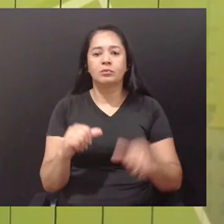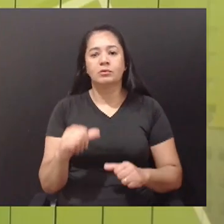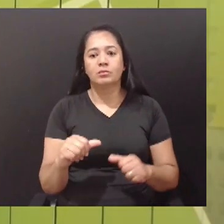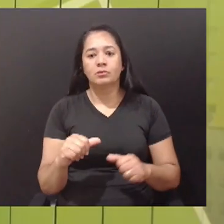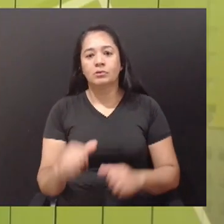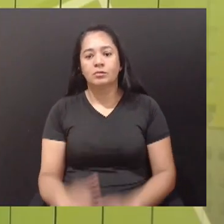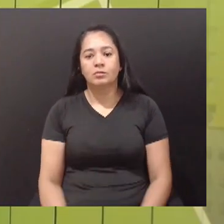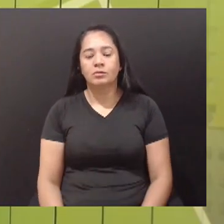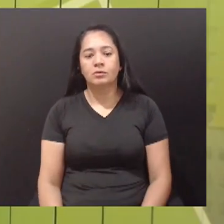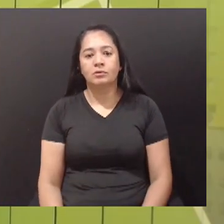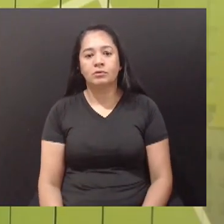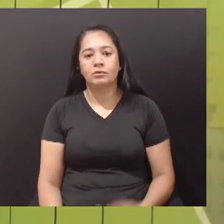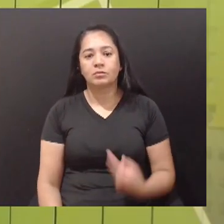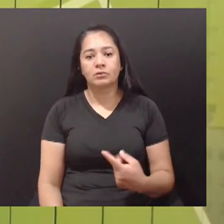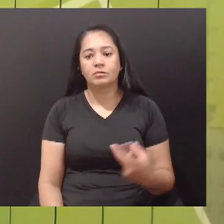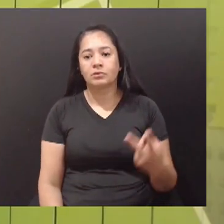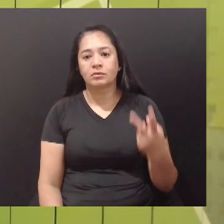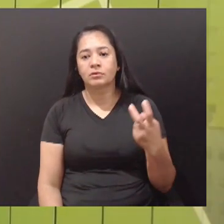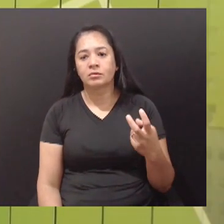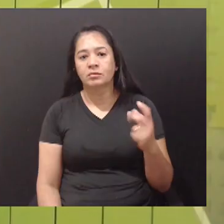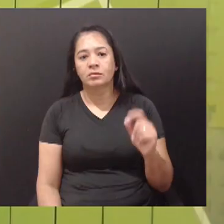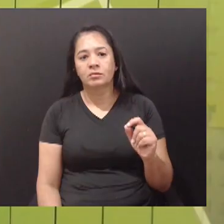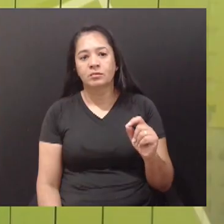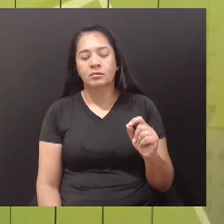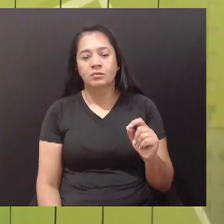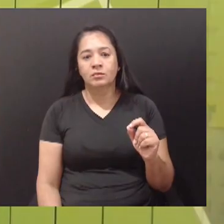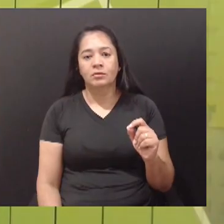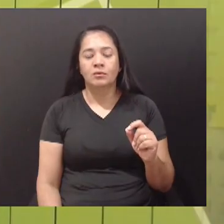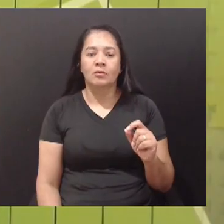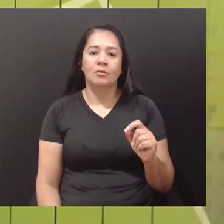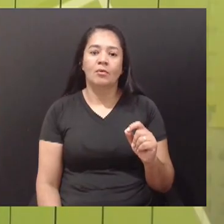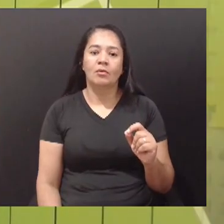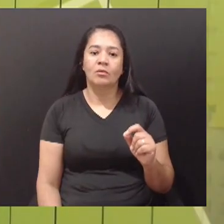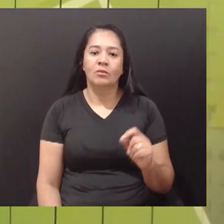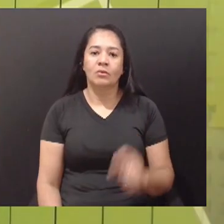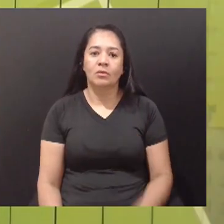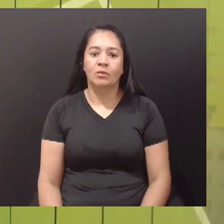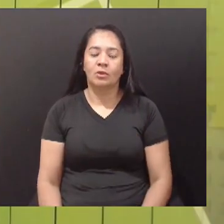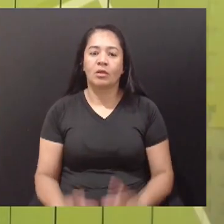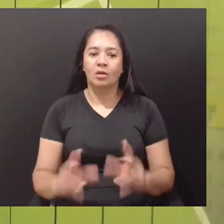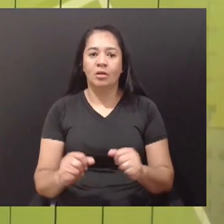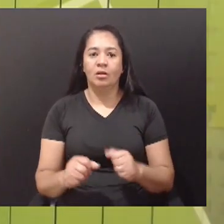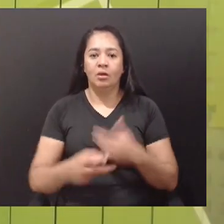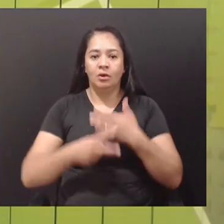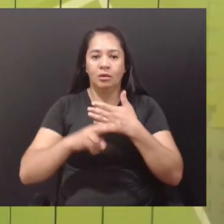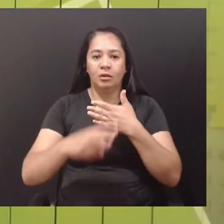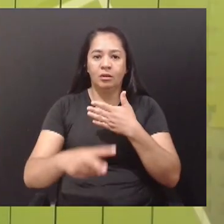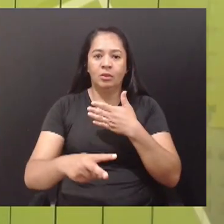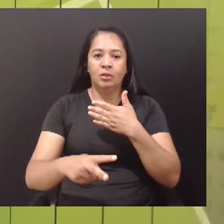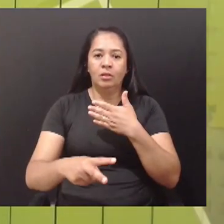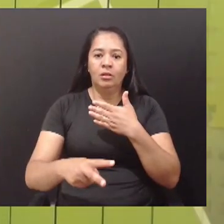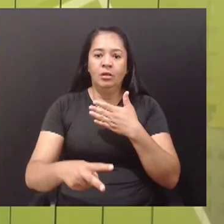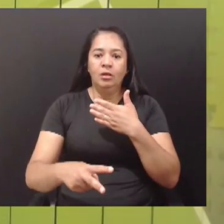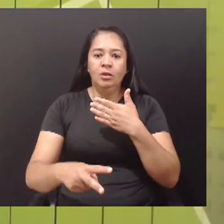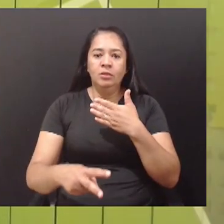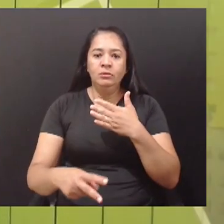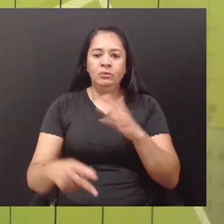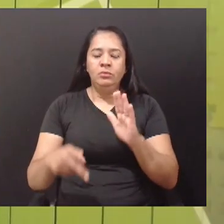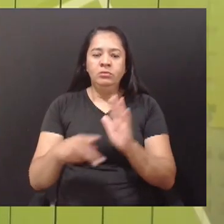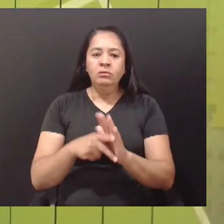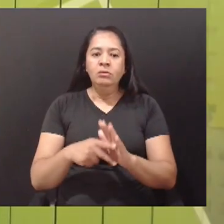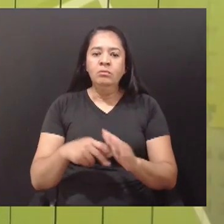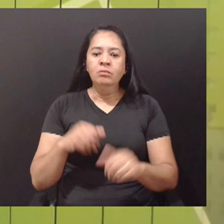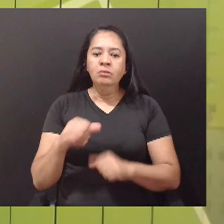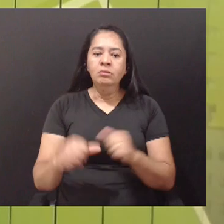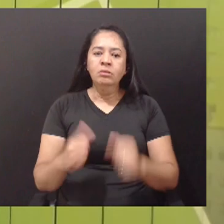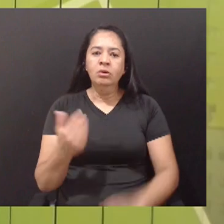o que a gente percebe é que todos os efeitos colaterais dessas mudanças climáticas, apesar da gente